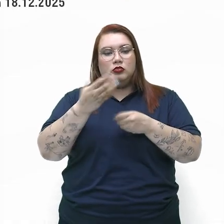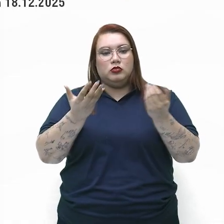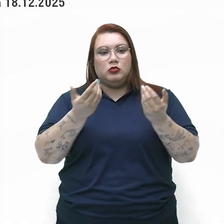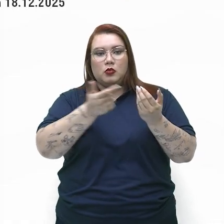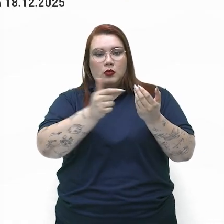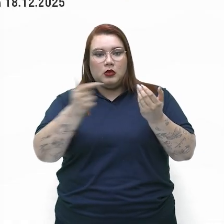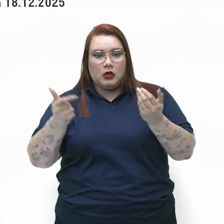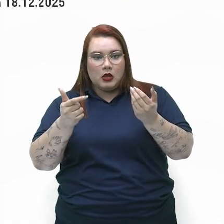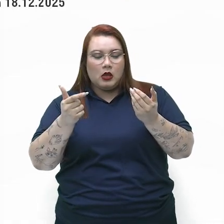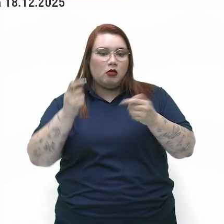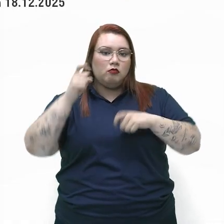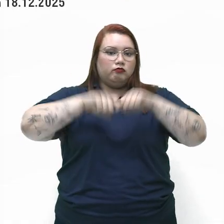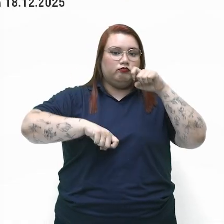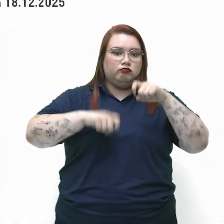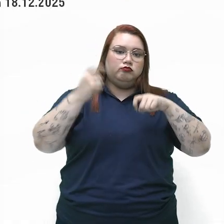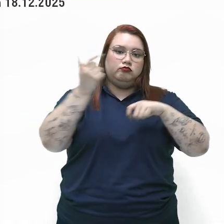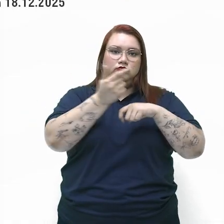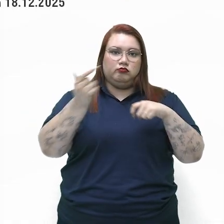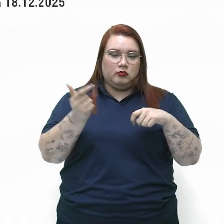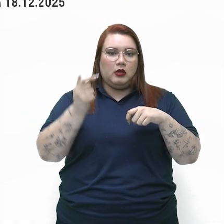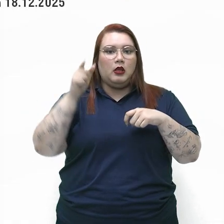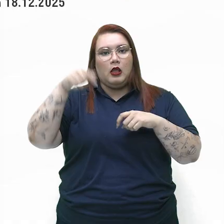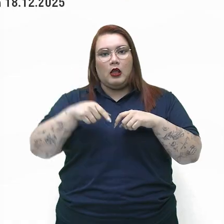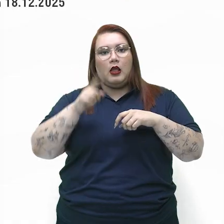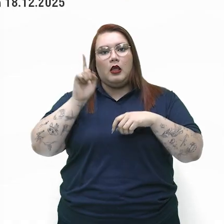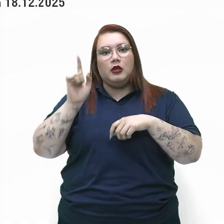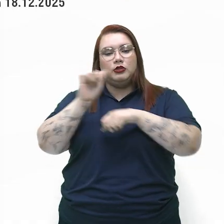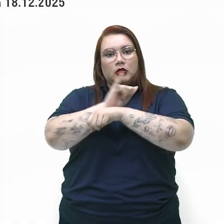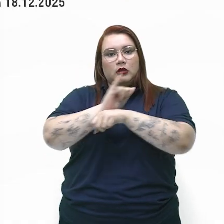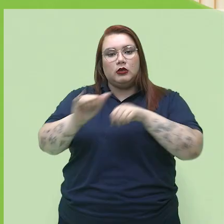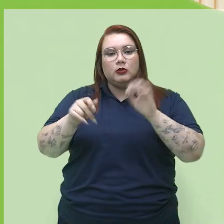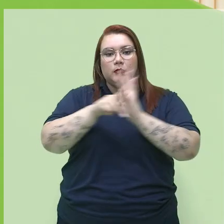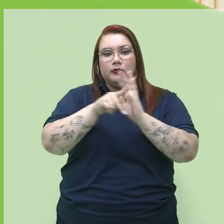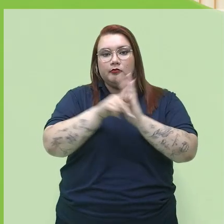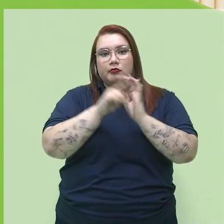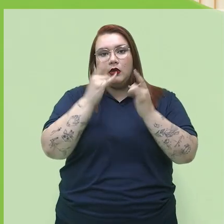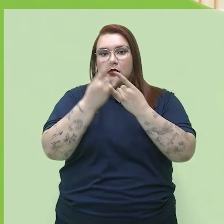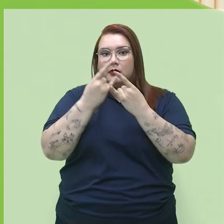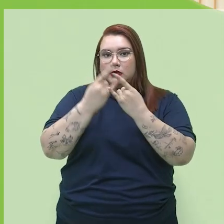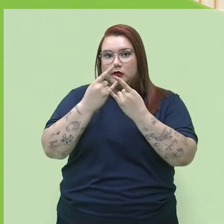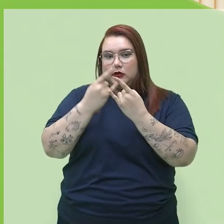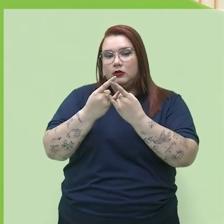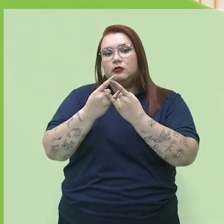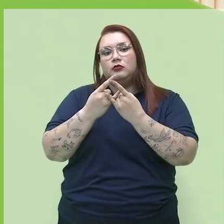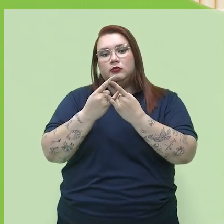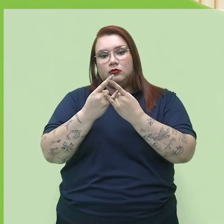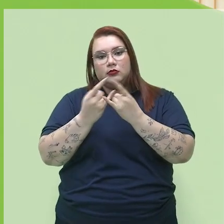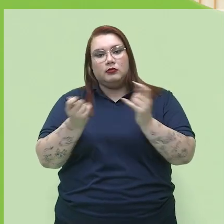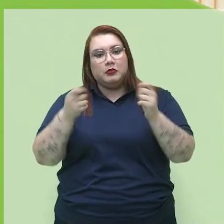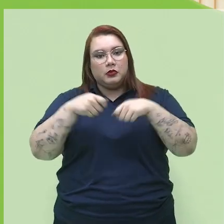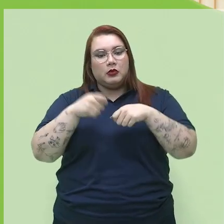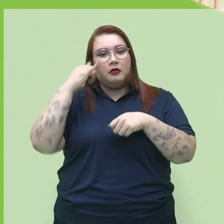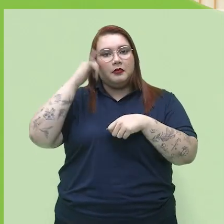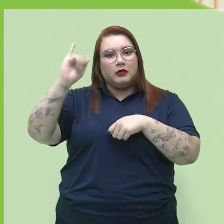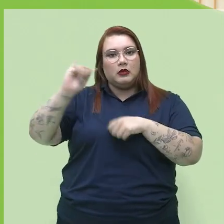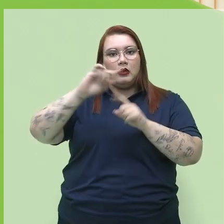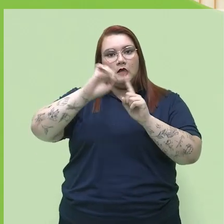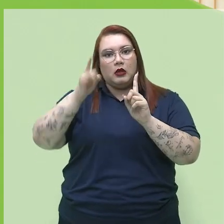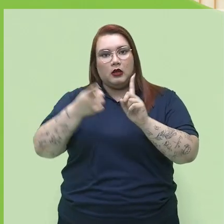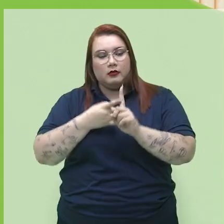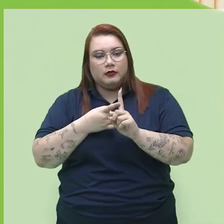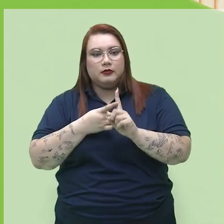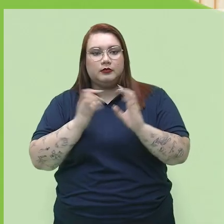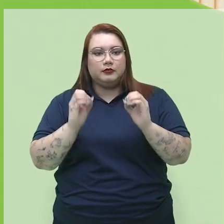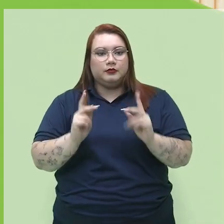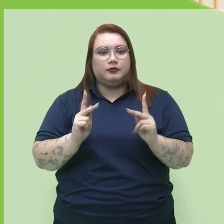sistema genital, não vai ocorrer a fecundação. Esse é o mecanismo aí de funcionamento que a camisinha, né, impede,